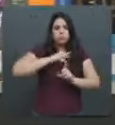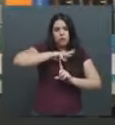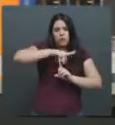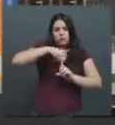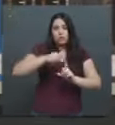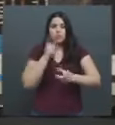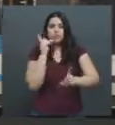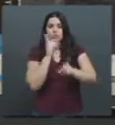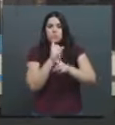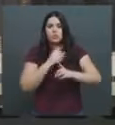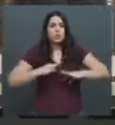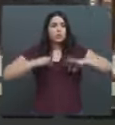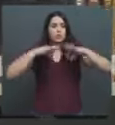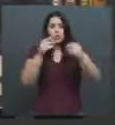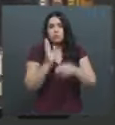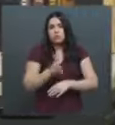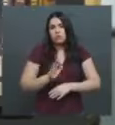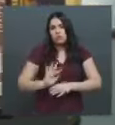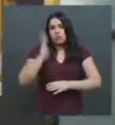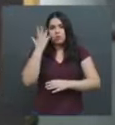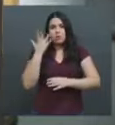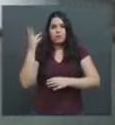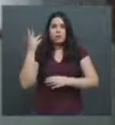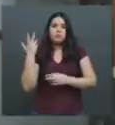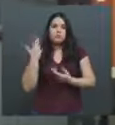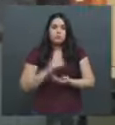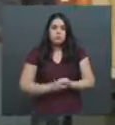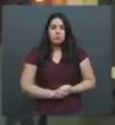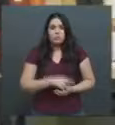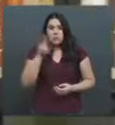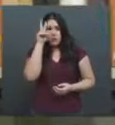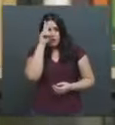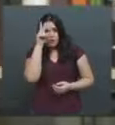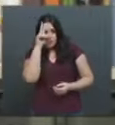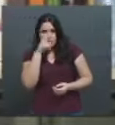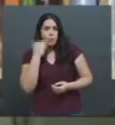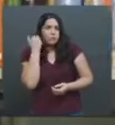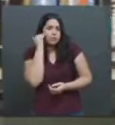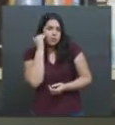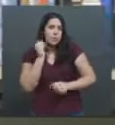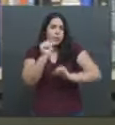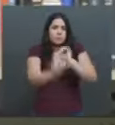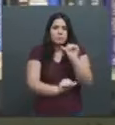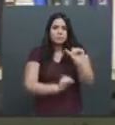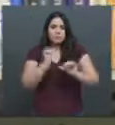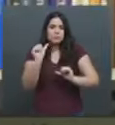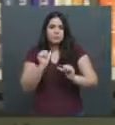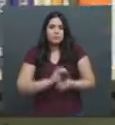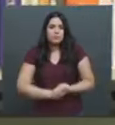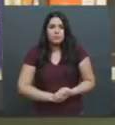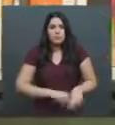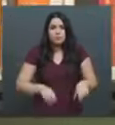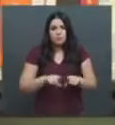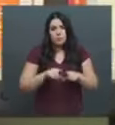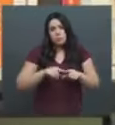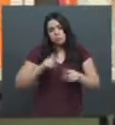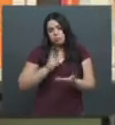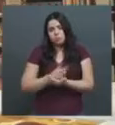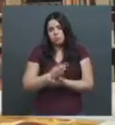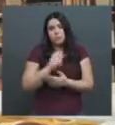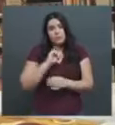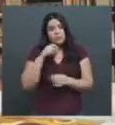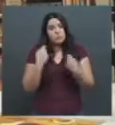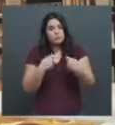tudo que já foi feito através da história, para você entendê-la, modificá-la e perpetuá-la, se for